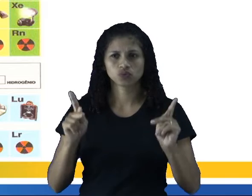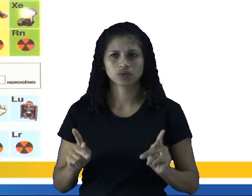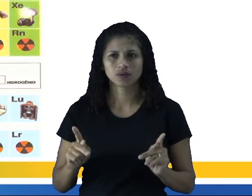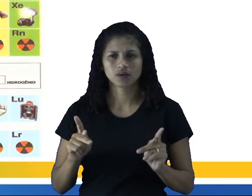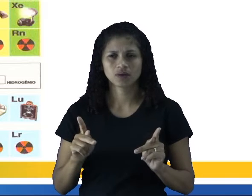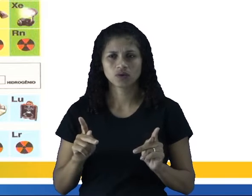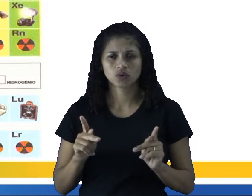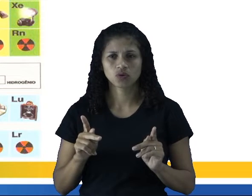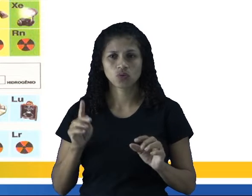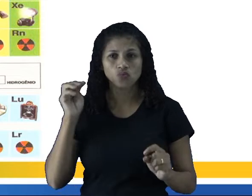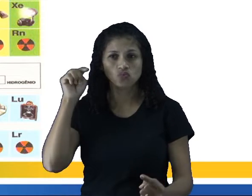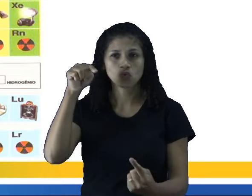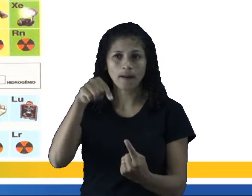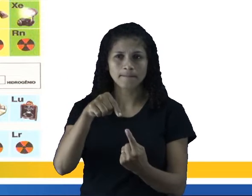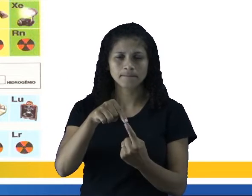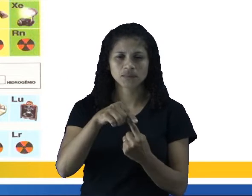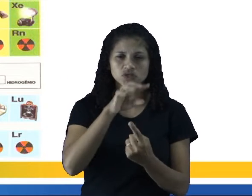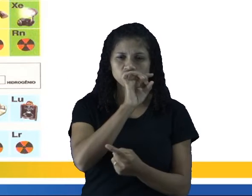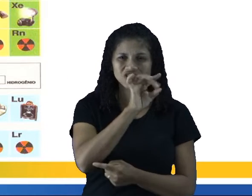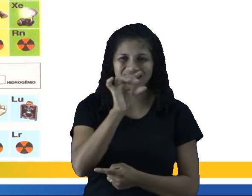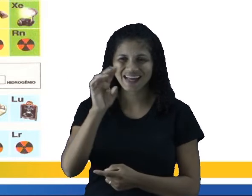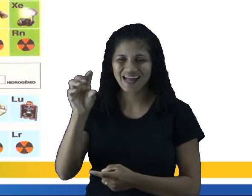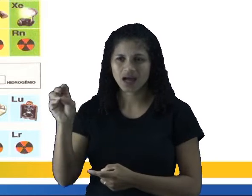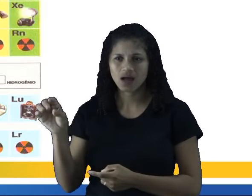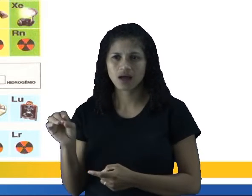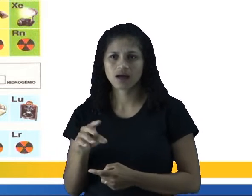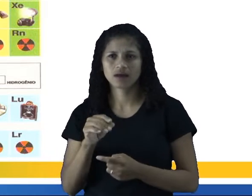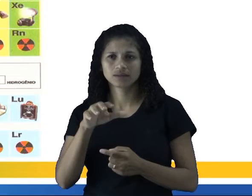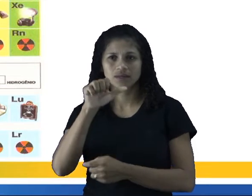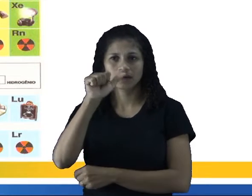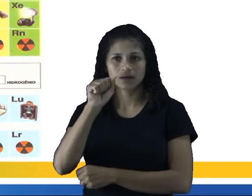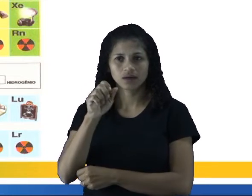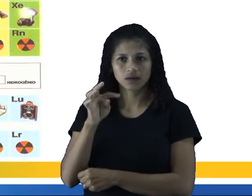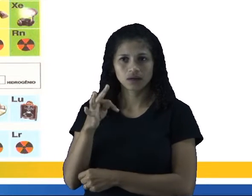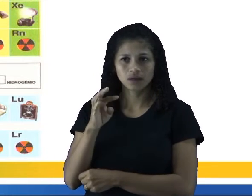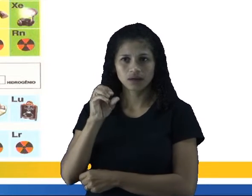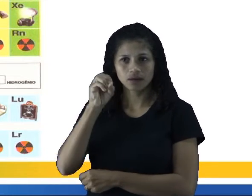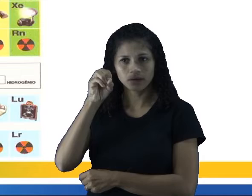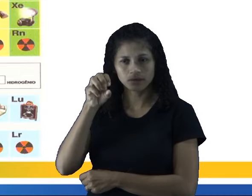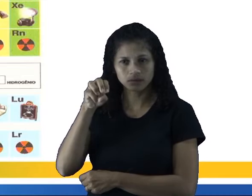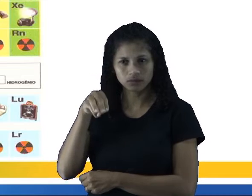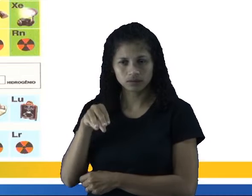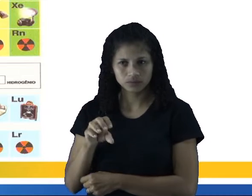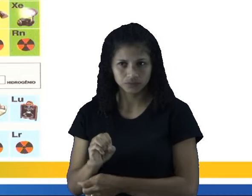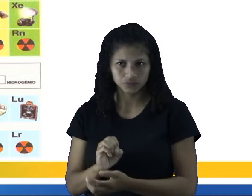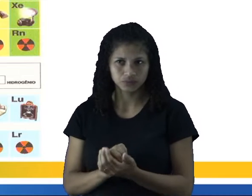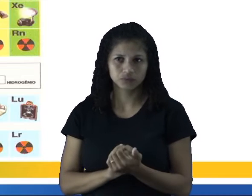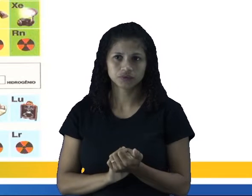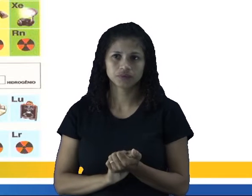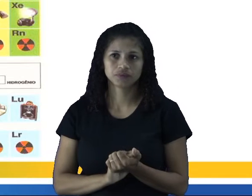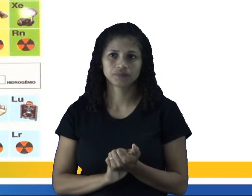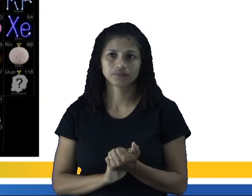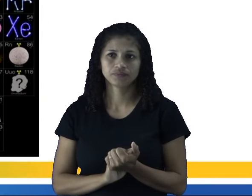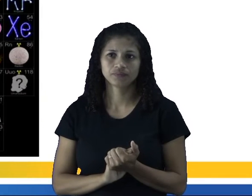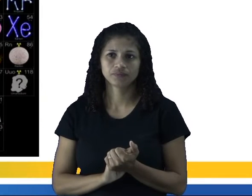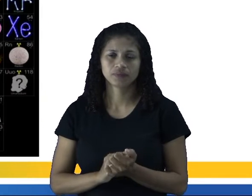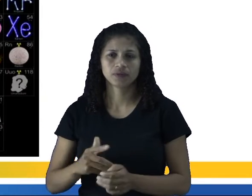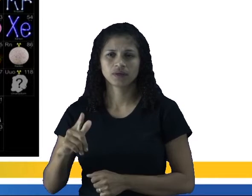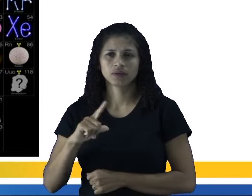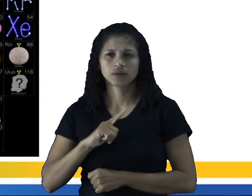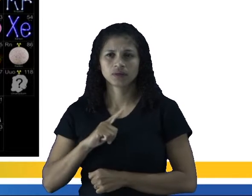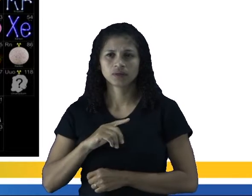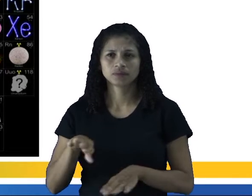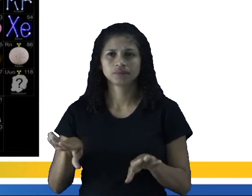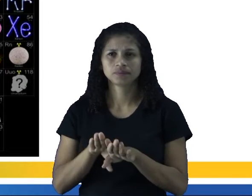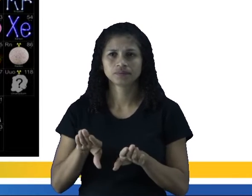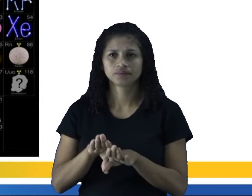funcionalidade de cada átomo, né? Então, para que serve cada um desses elementos, né? A forma como eles são utilizados. A gente também tem essa